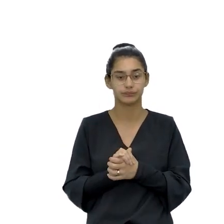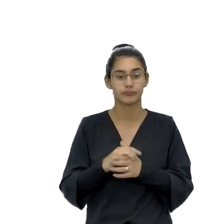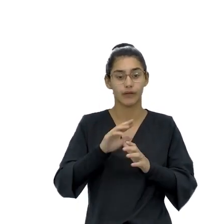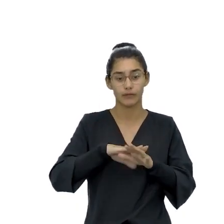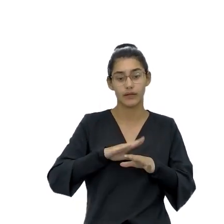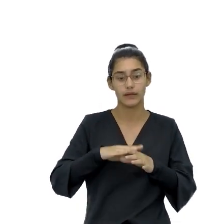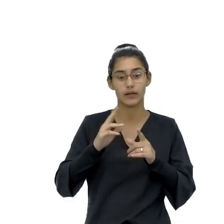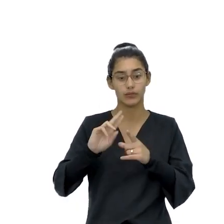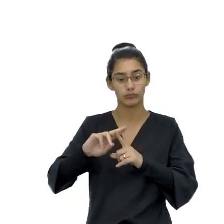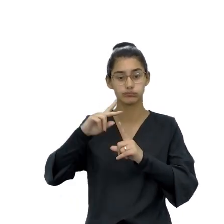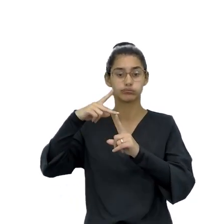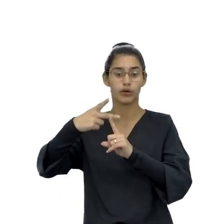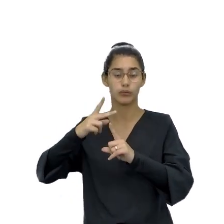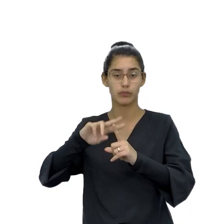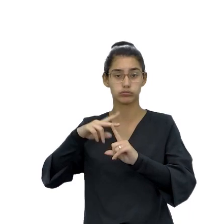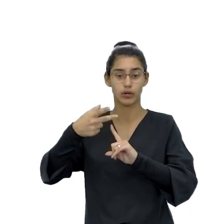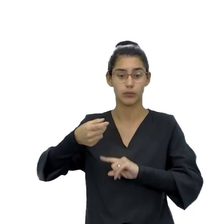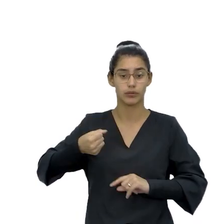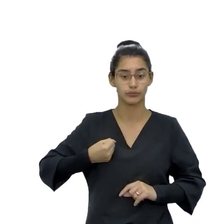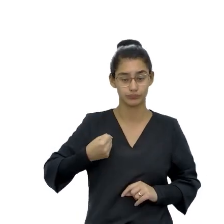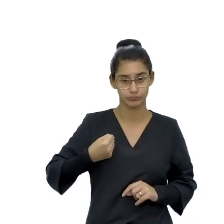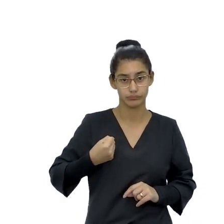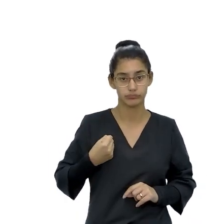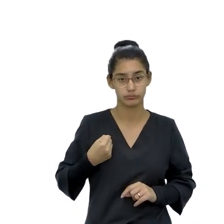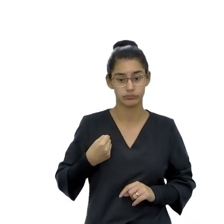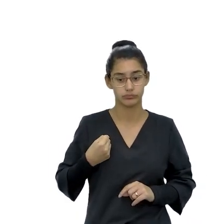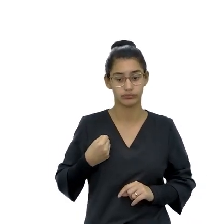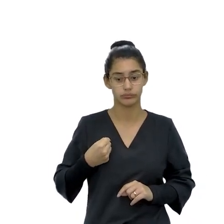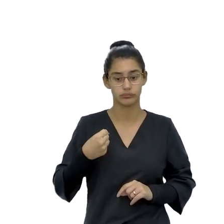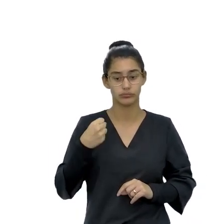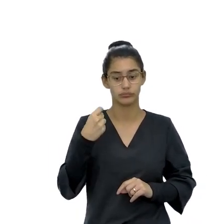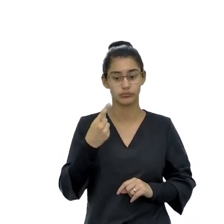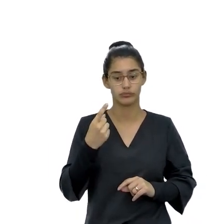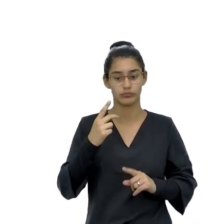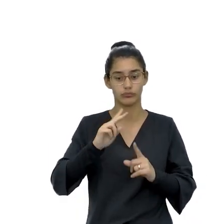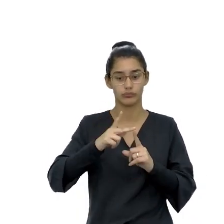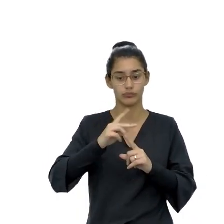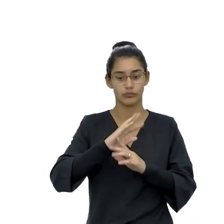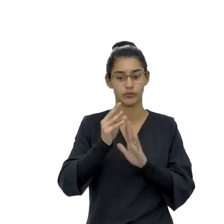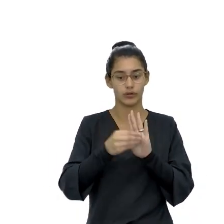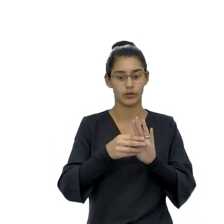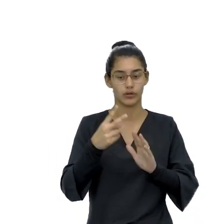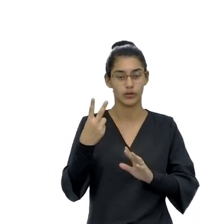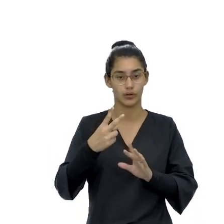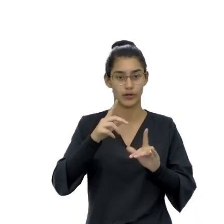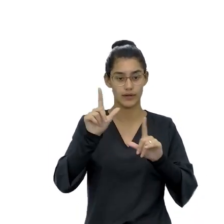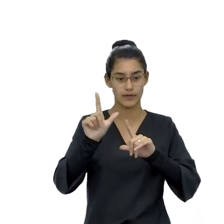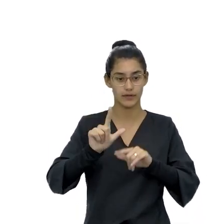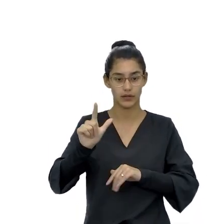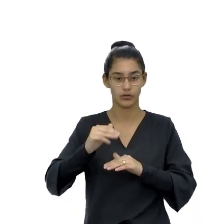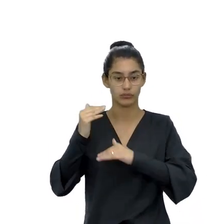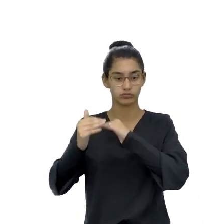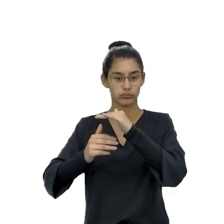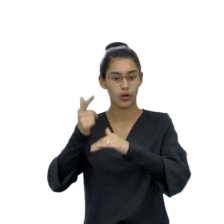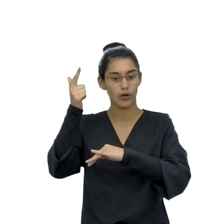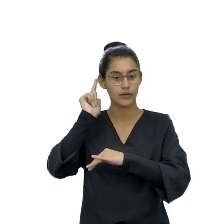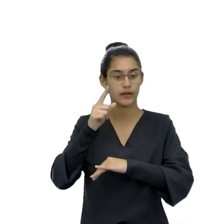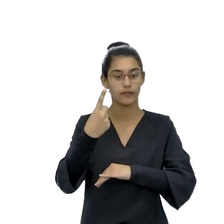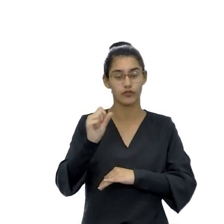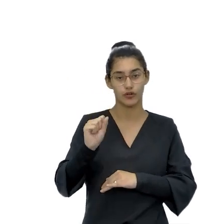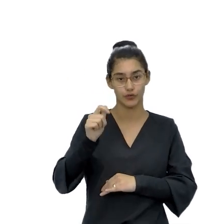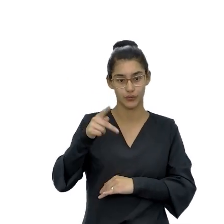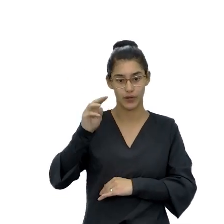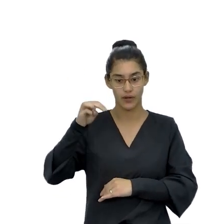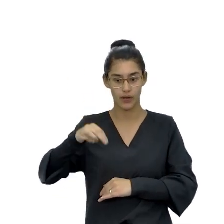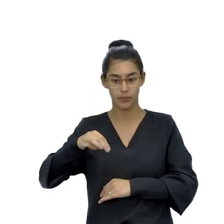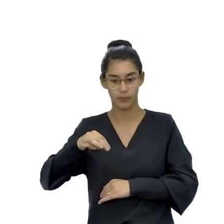fazendo a dobra desse valor. Então, de 1 litro, ele vai colocar 2 litros, consequentemente, ele consegue 18